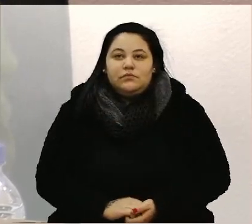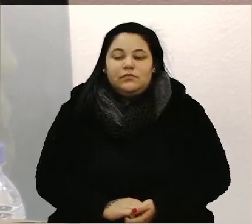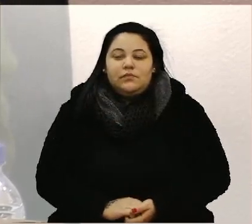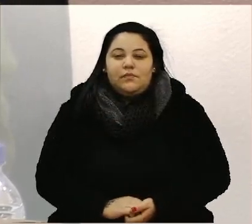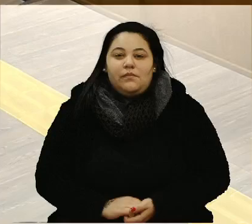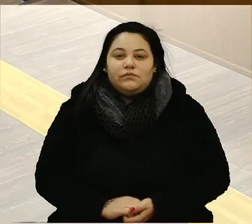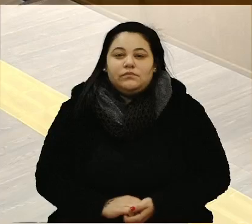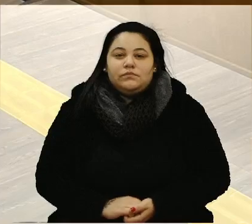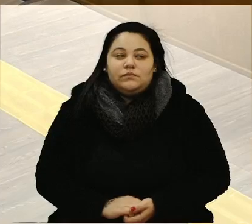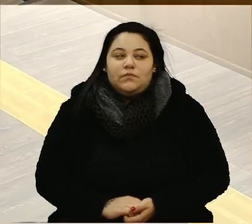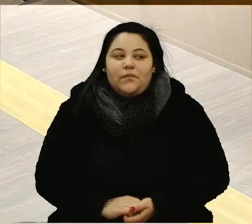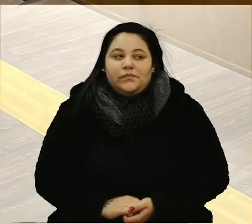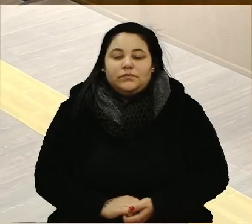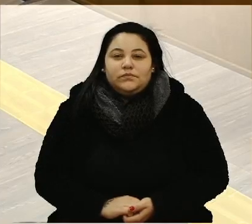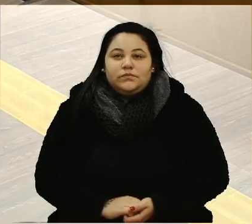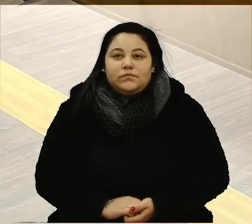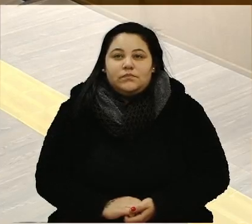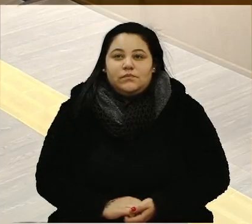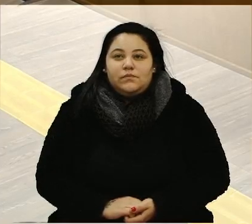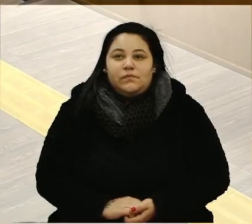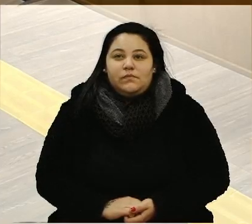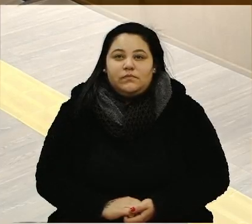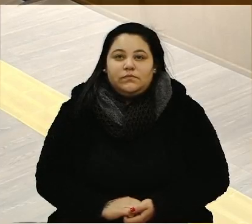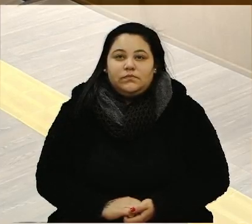e senhores vereadores.